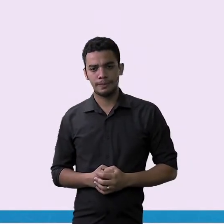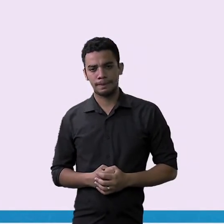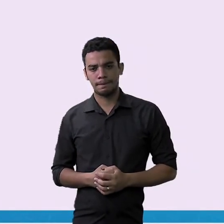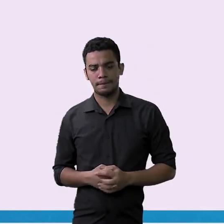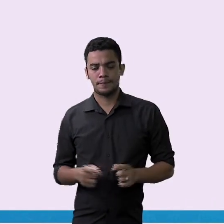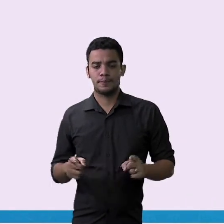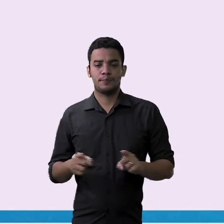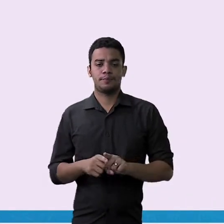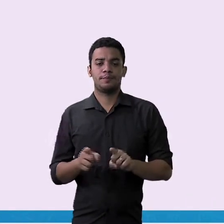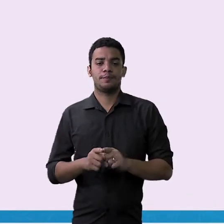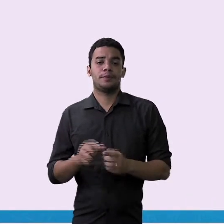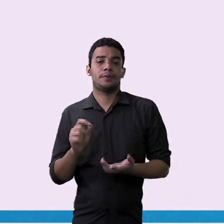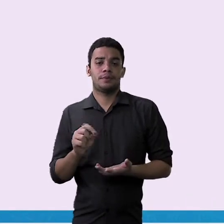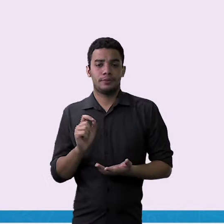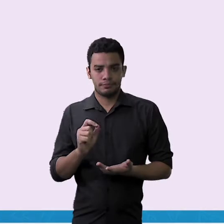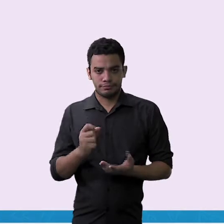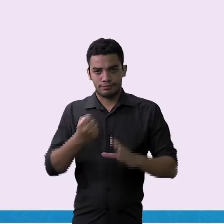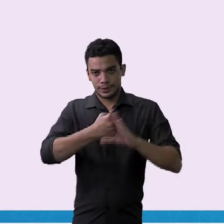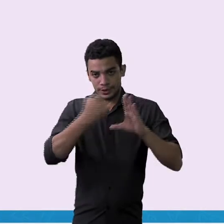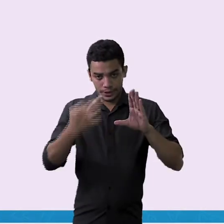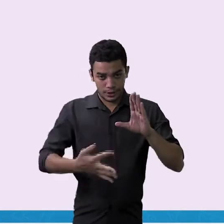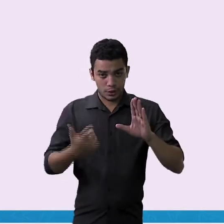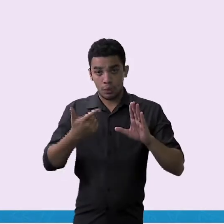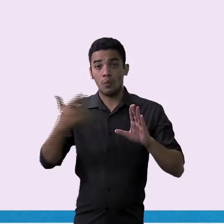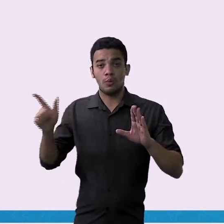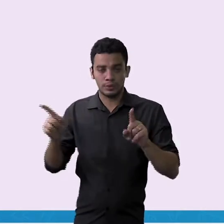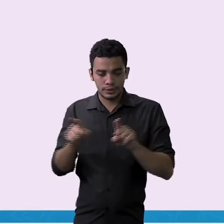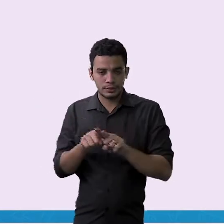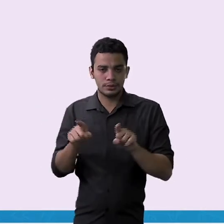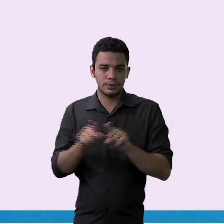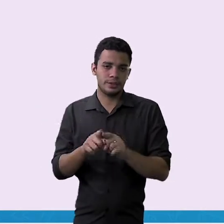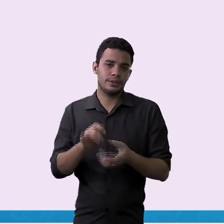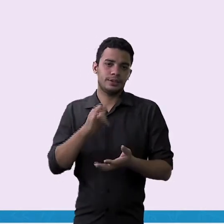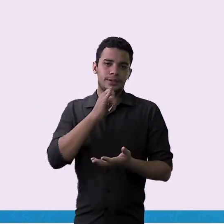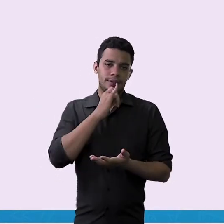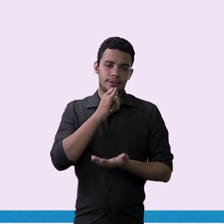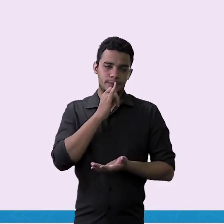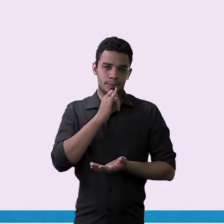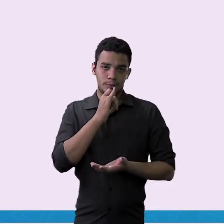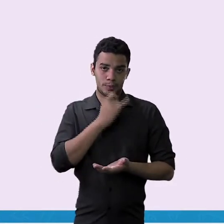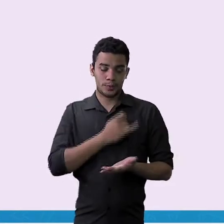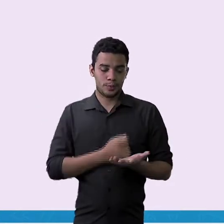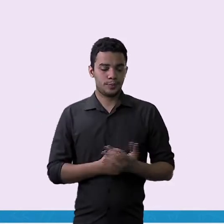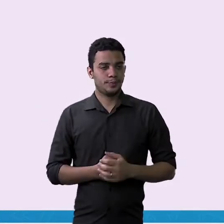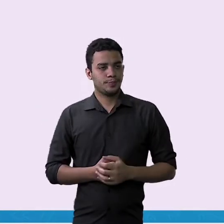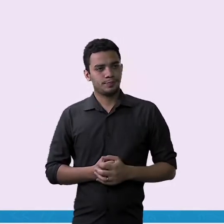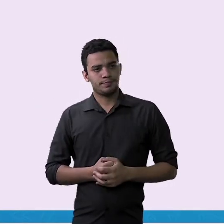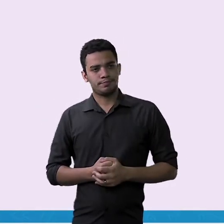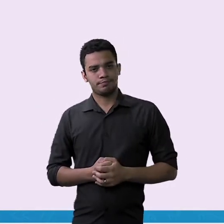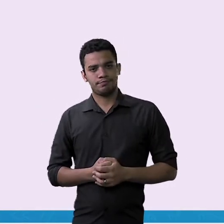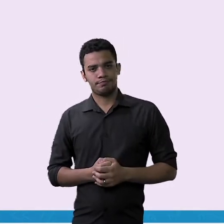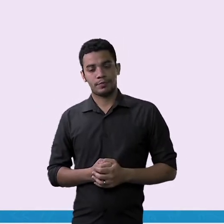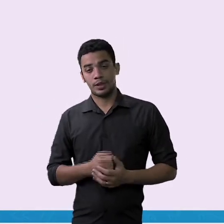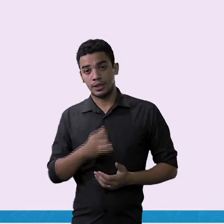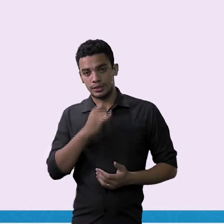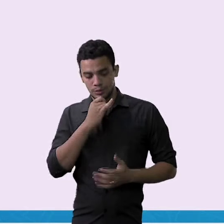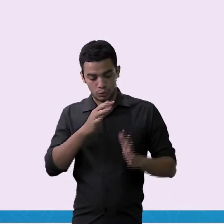algumas características. Vamos conhecer algumas? Os textos são, preste